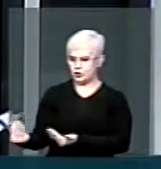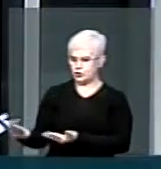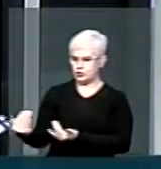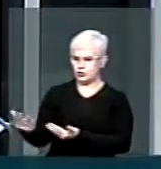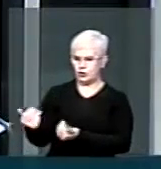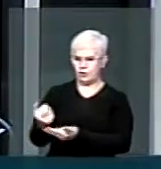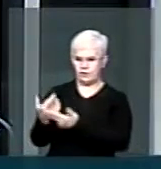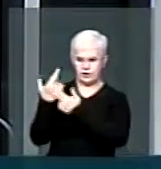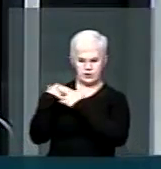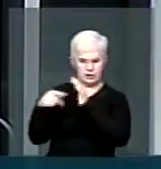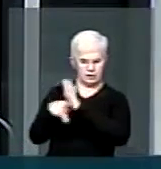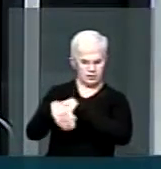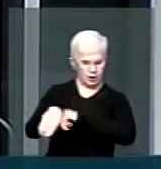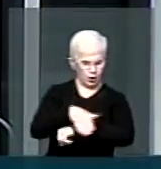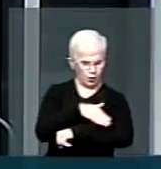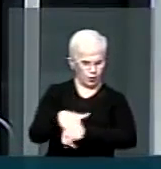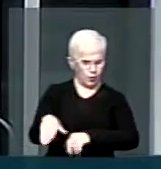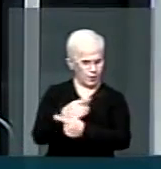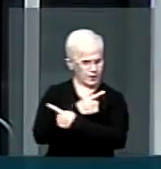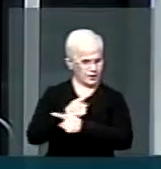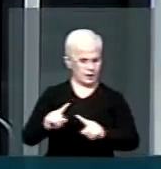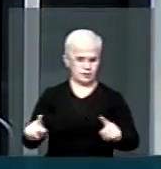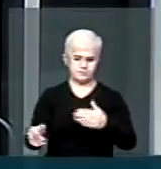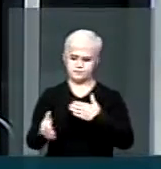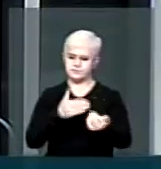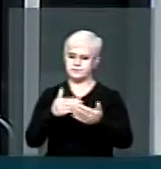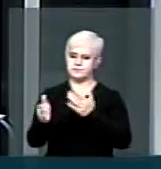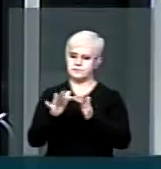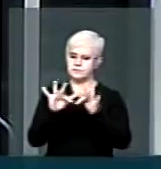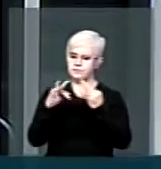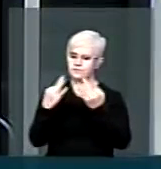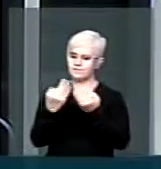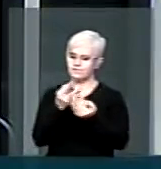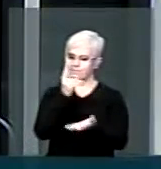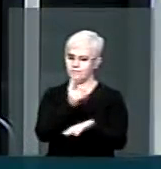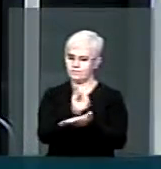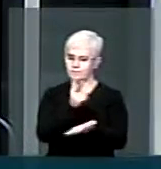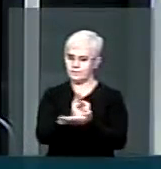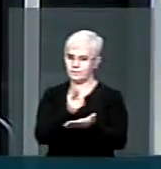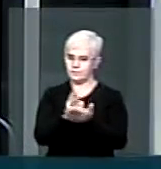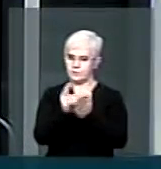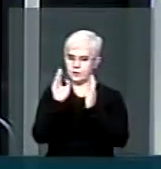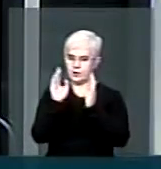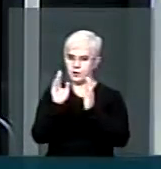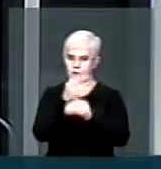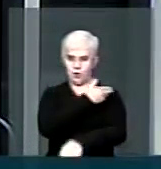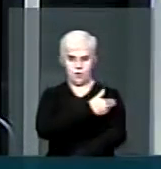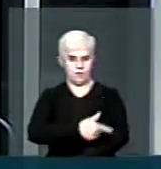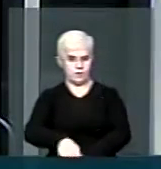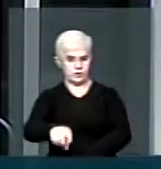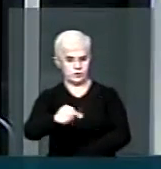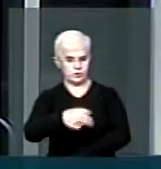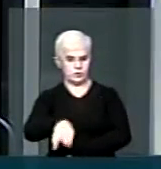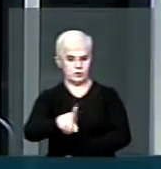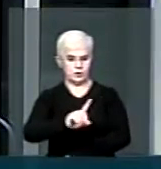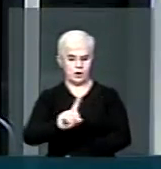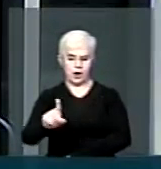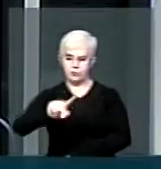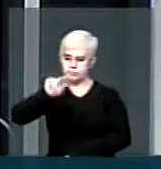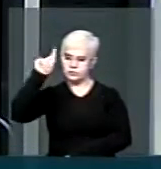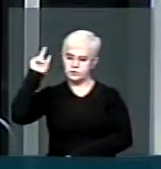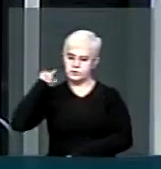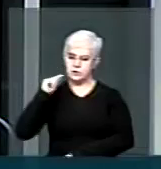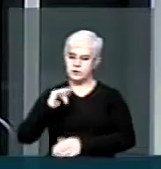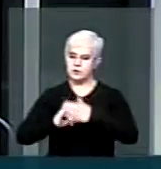tutelada pelas ruas, independente se for uma família convencional ou não. Havia um tempo em que as instituições religiosas